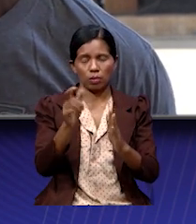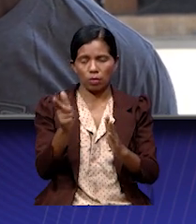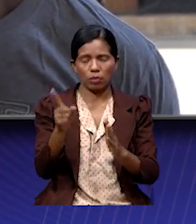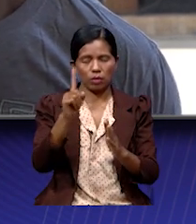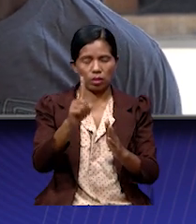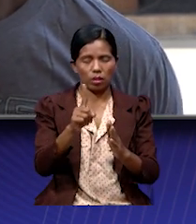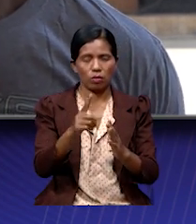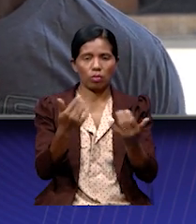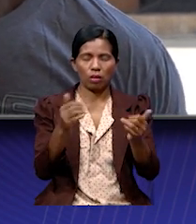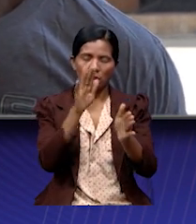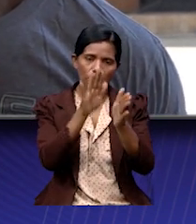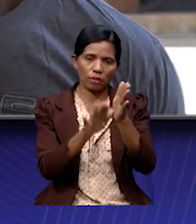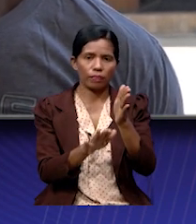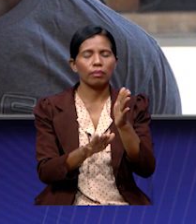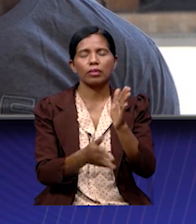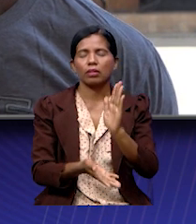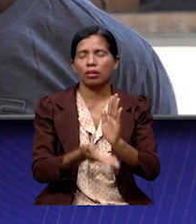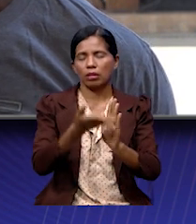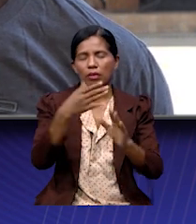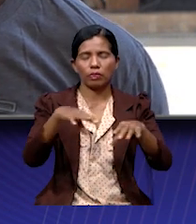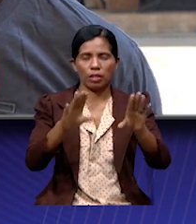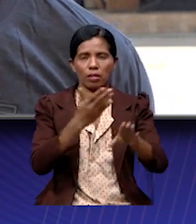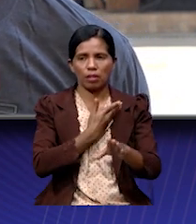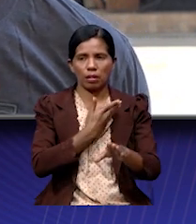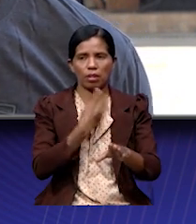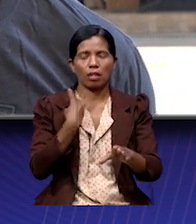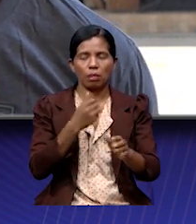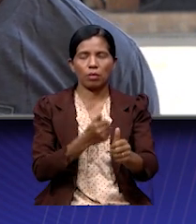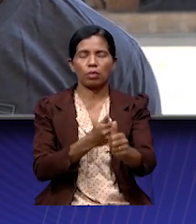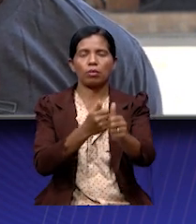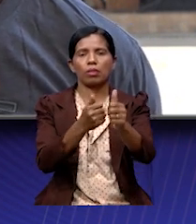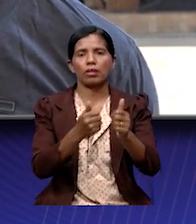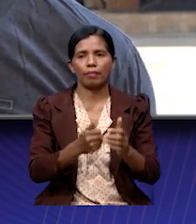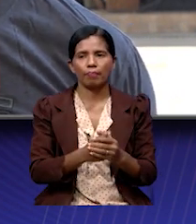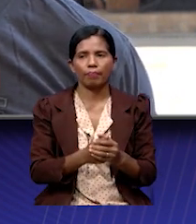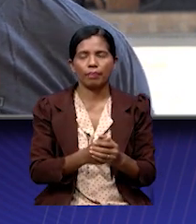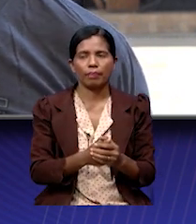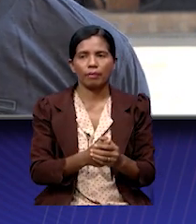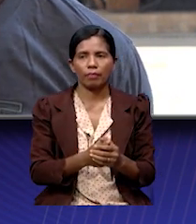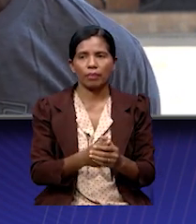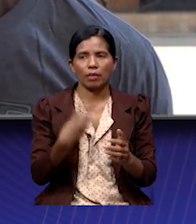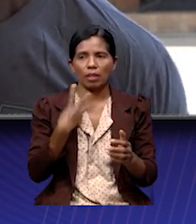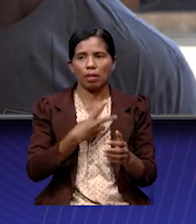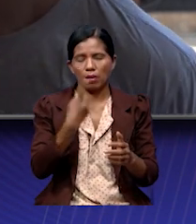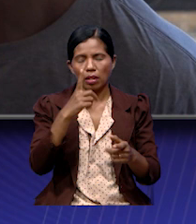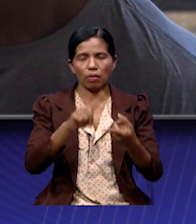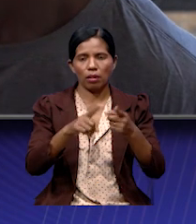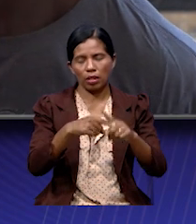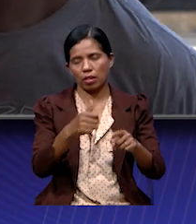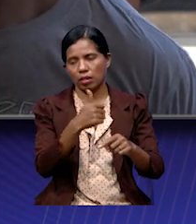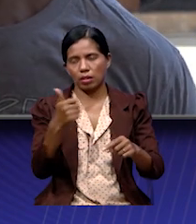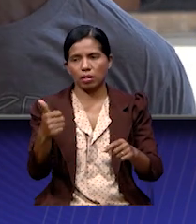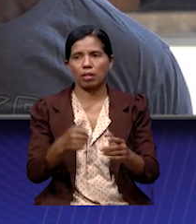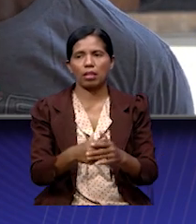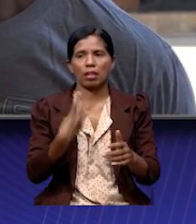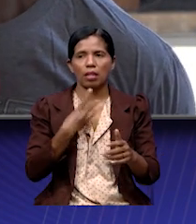tutung ne le. Debe ami halo tuire, ami aparde, ho ami hareva ami maluk sere sorsori, Kurun